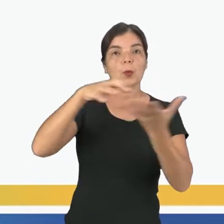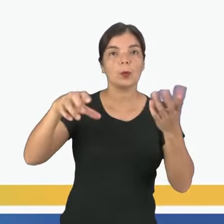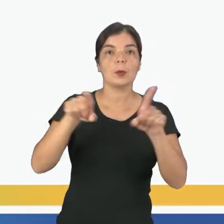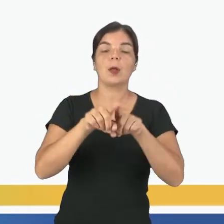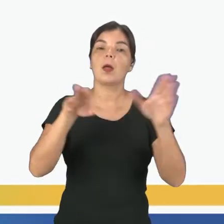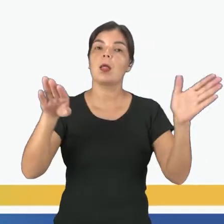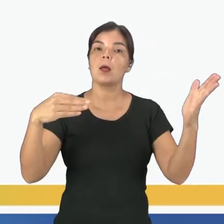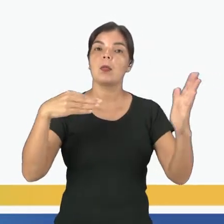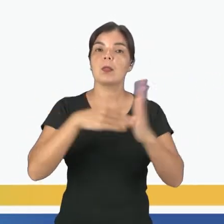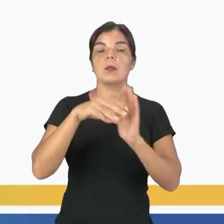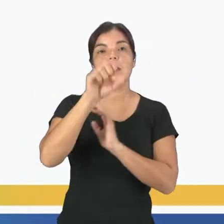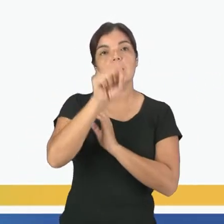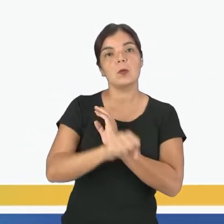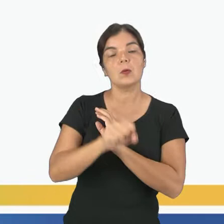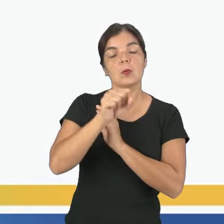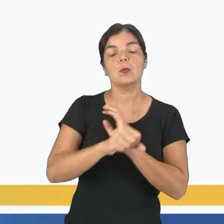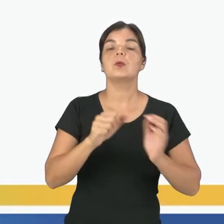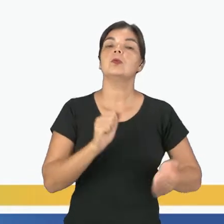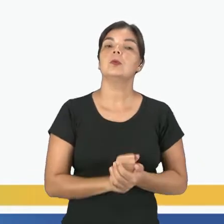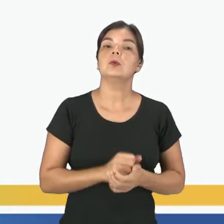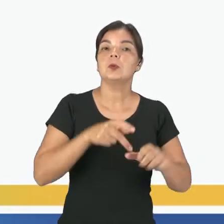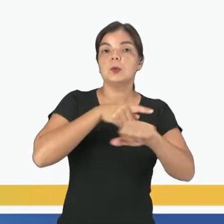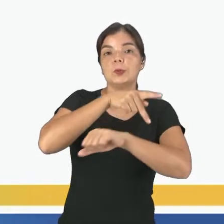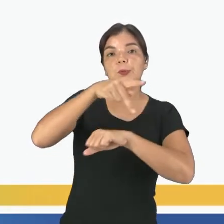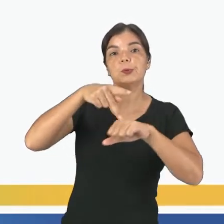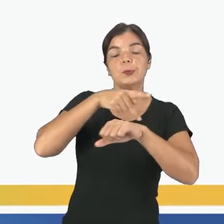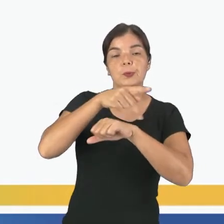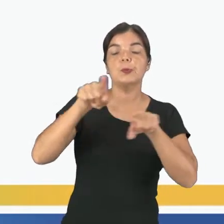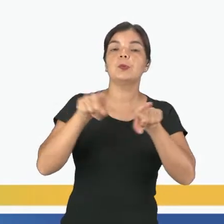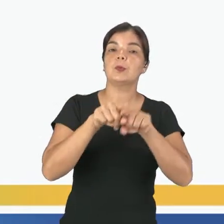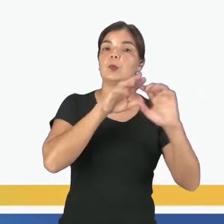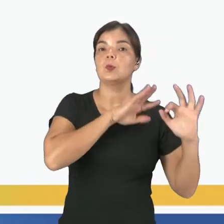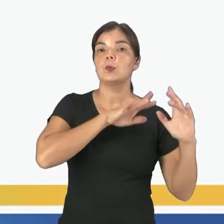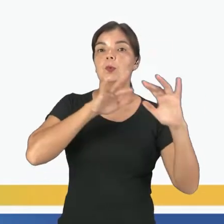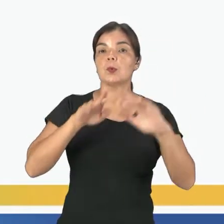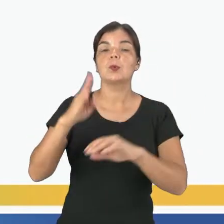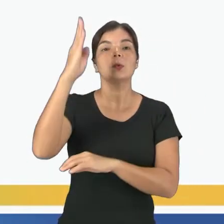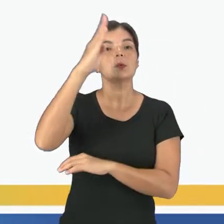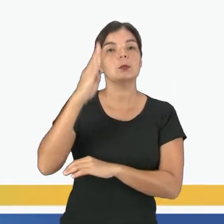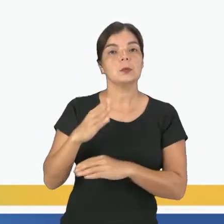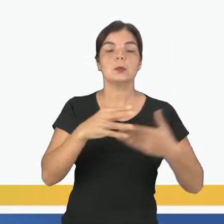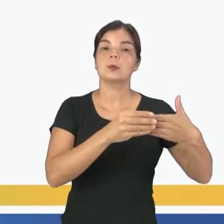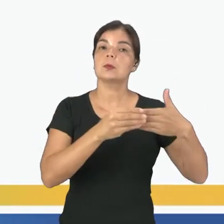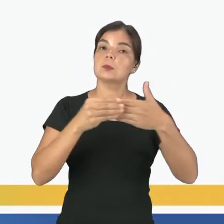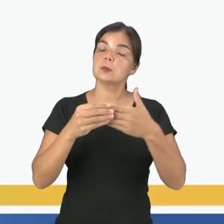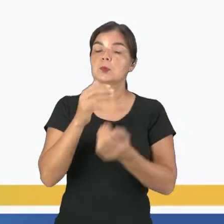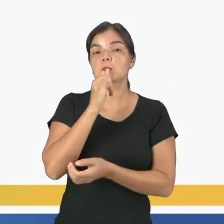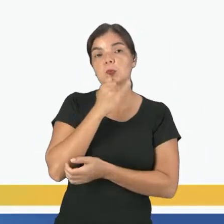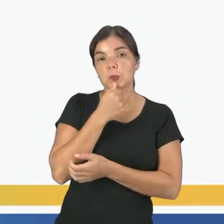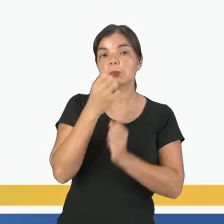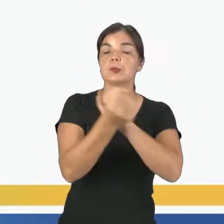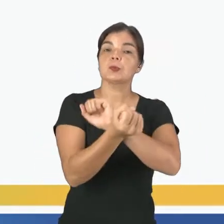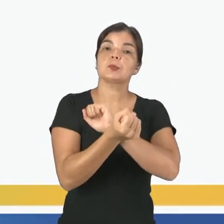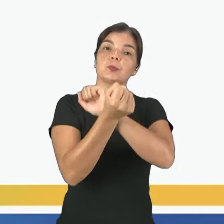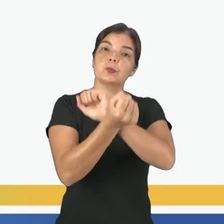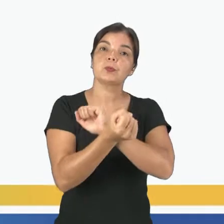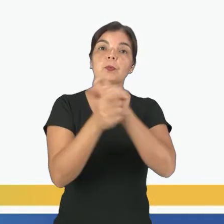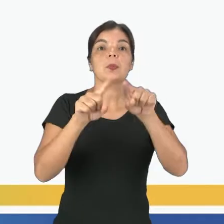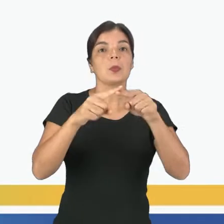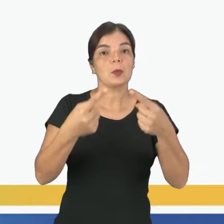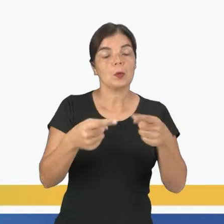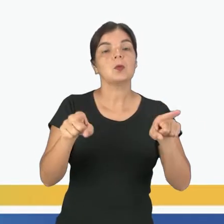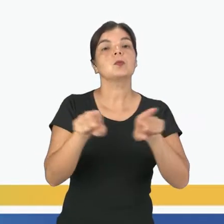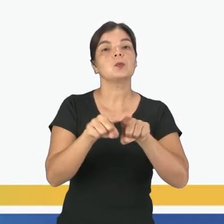vários povos vindos desses países colonizaram aqui o Brasil, foram trazidos, infelizmente, como escravos,